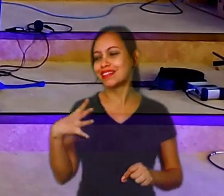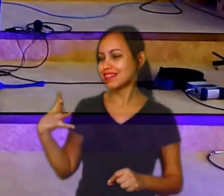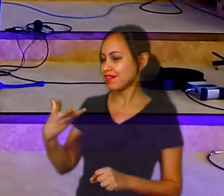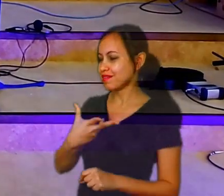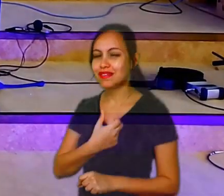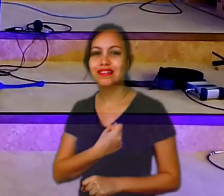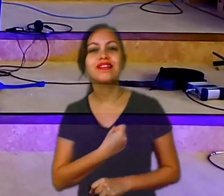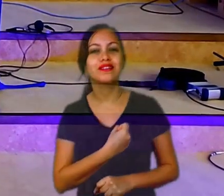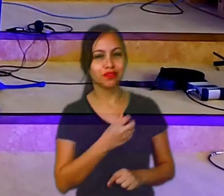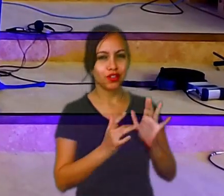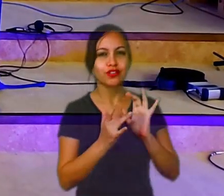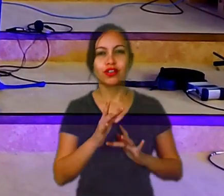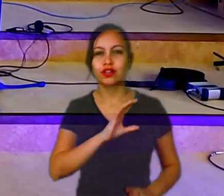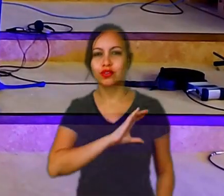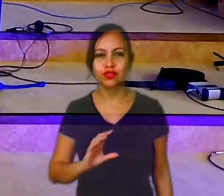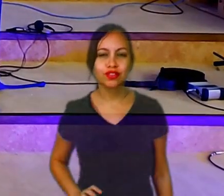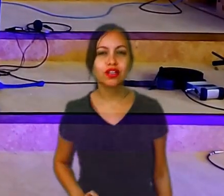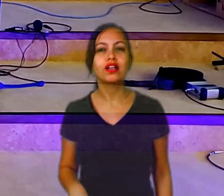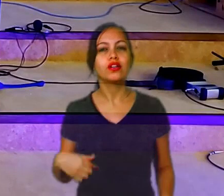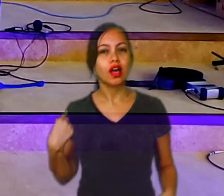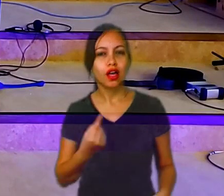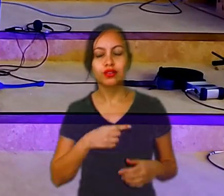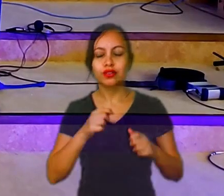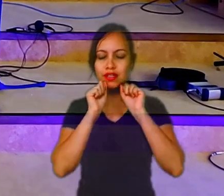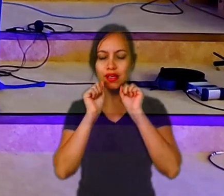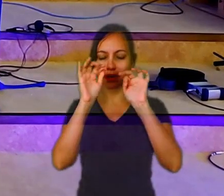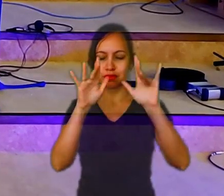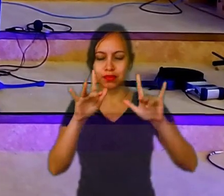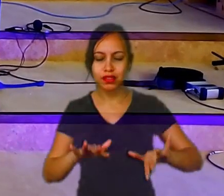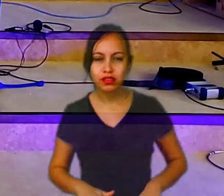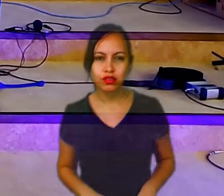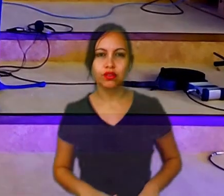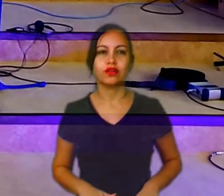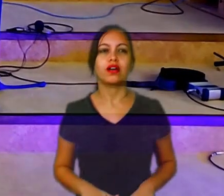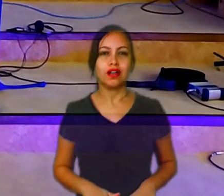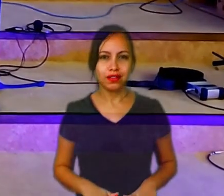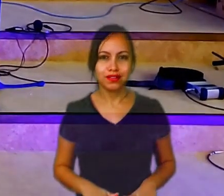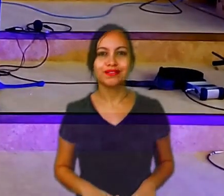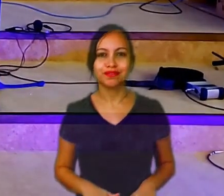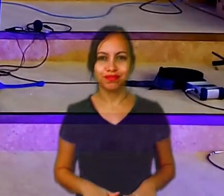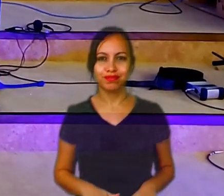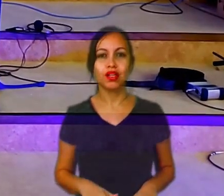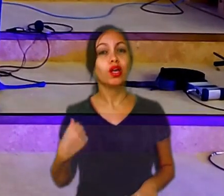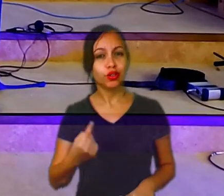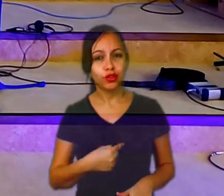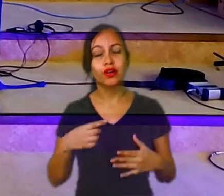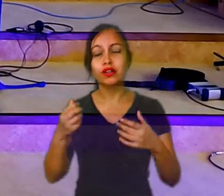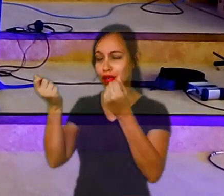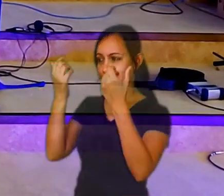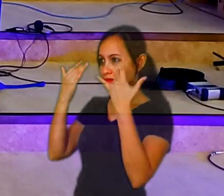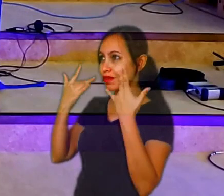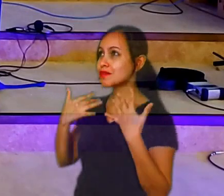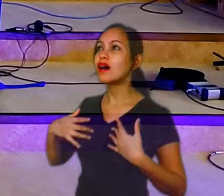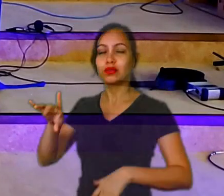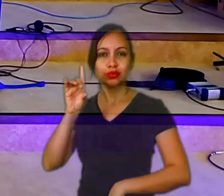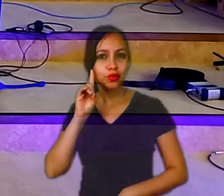salvação em Cristo Jesus. É sermos abençoados, é ter sido abençoados e somos abençoados a